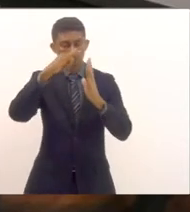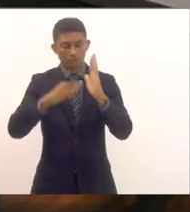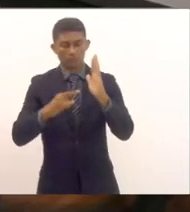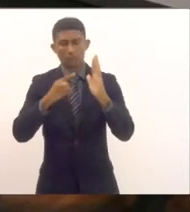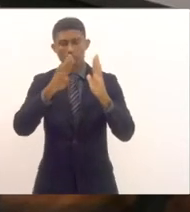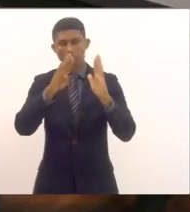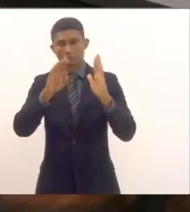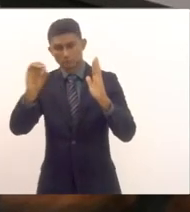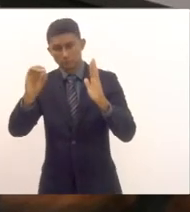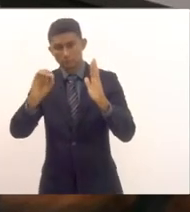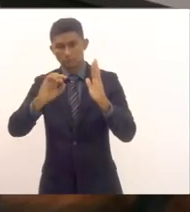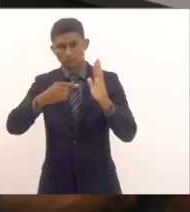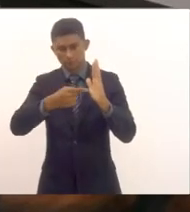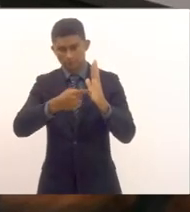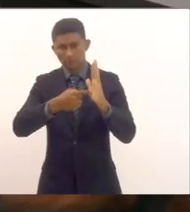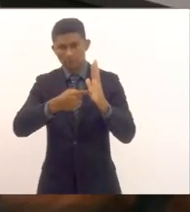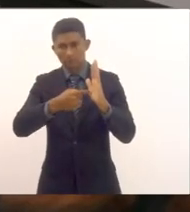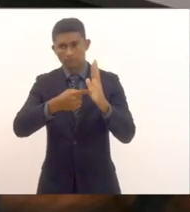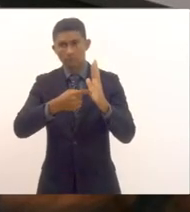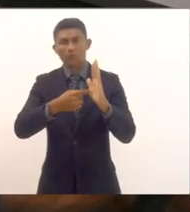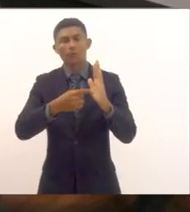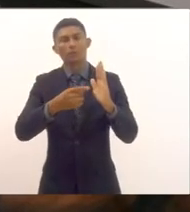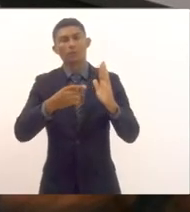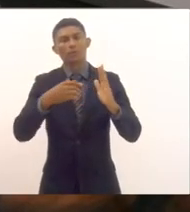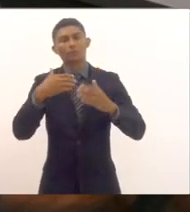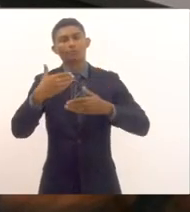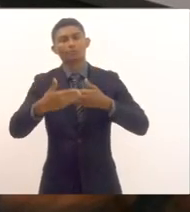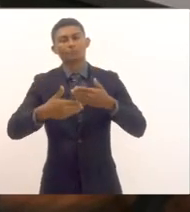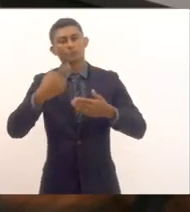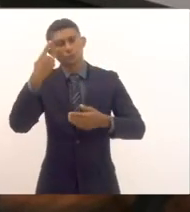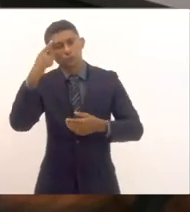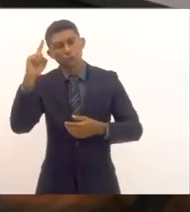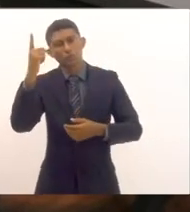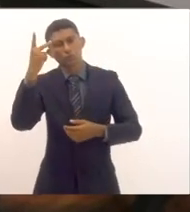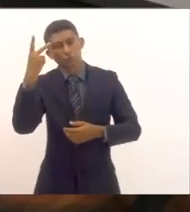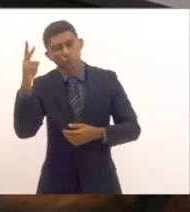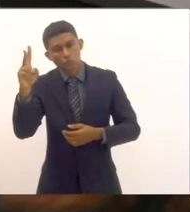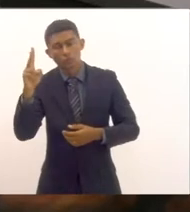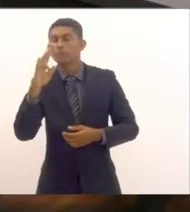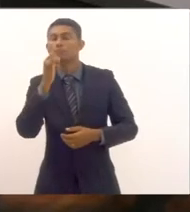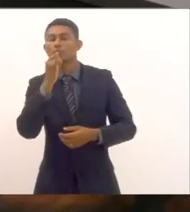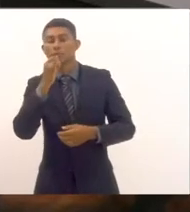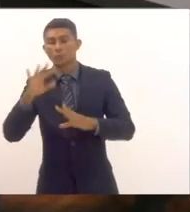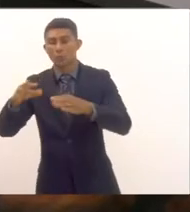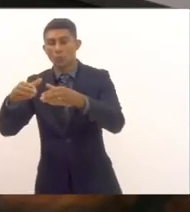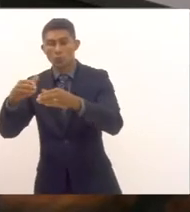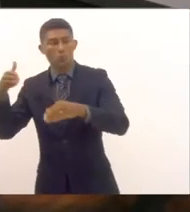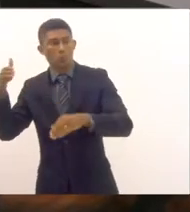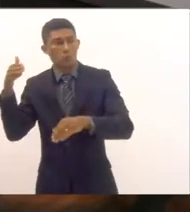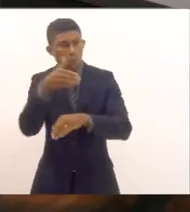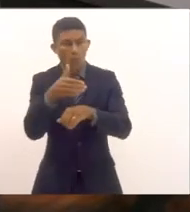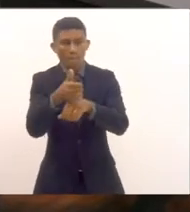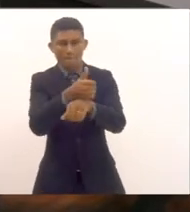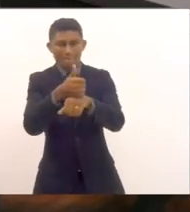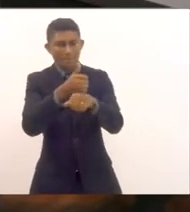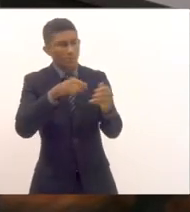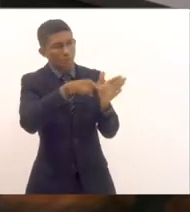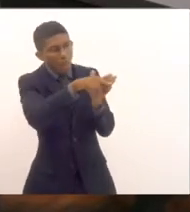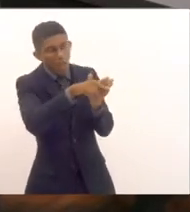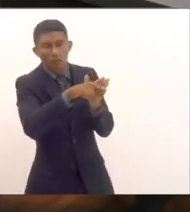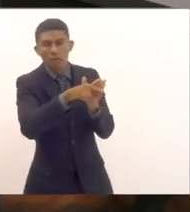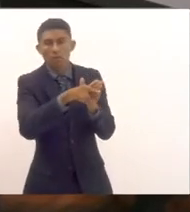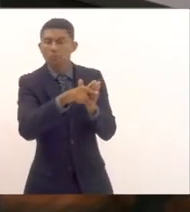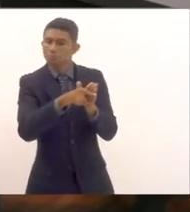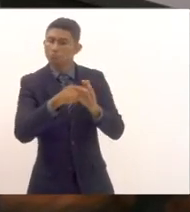foi apresentado após alguns dias não impede a realização da perícia porque o período pode ir no